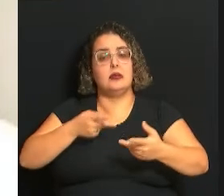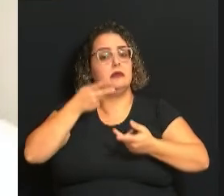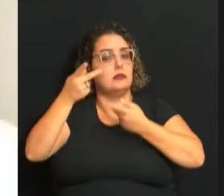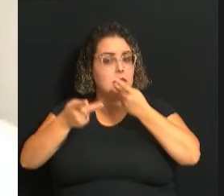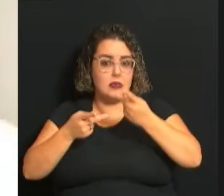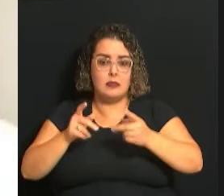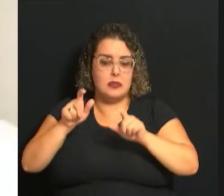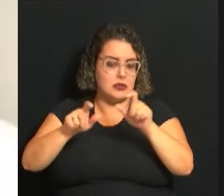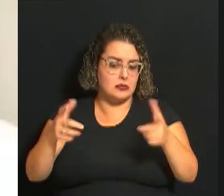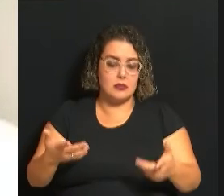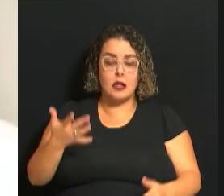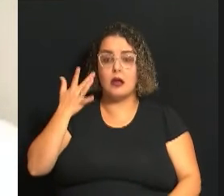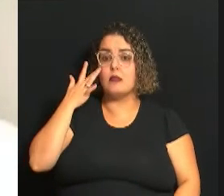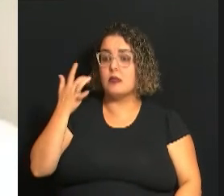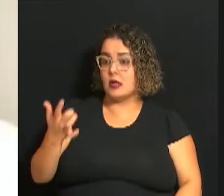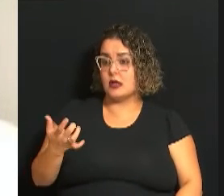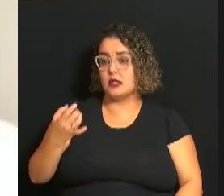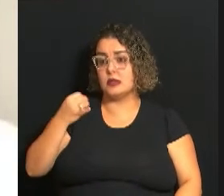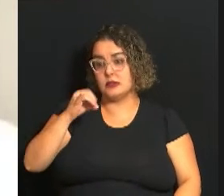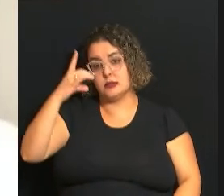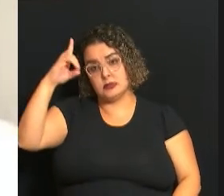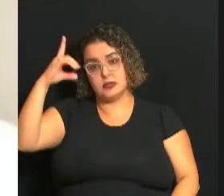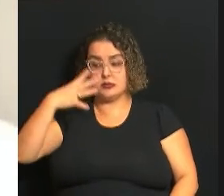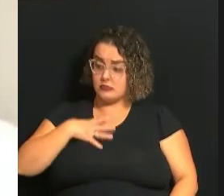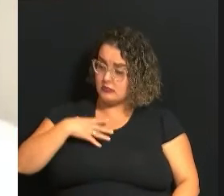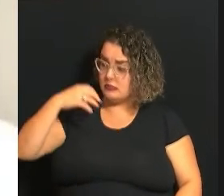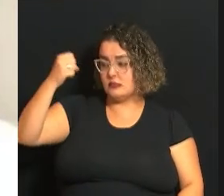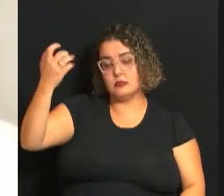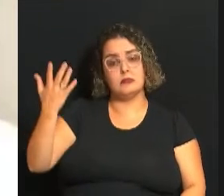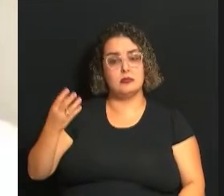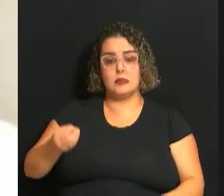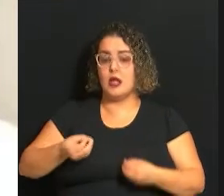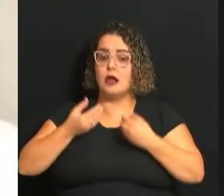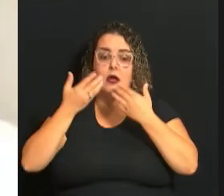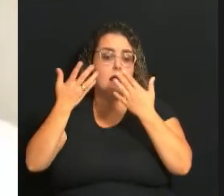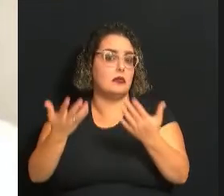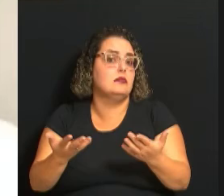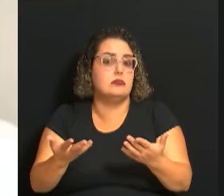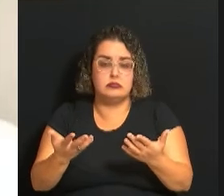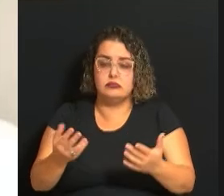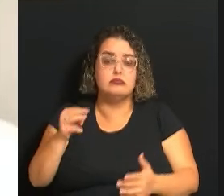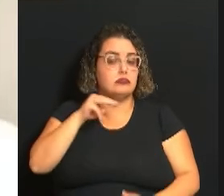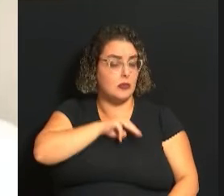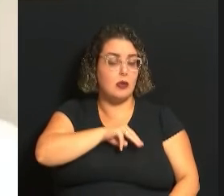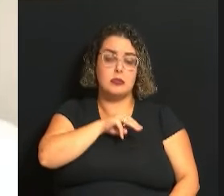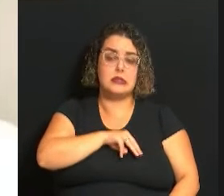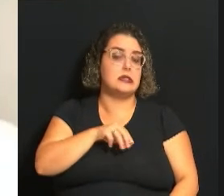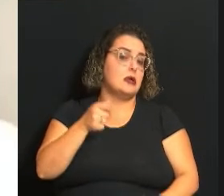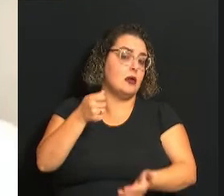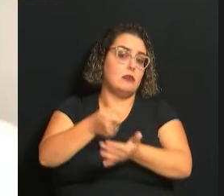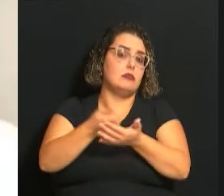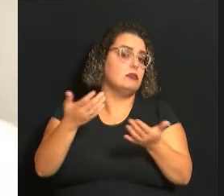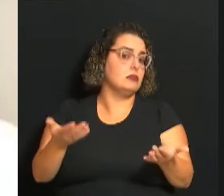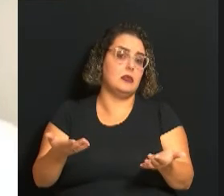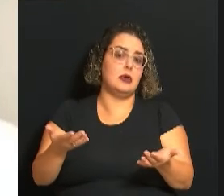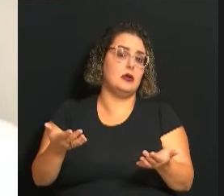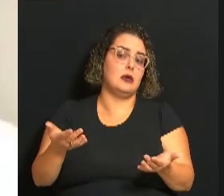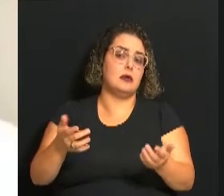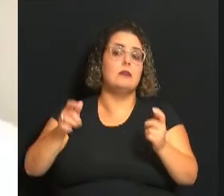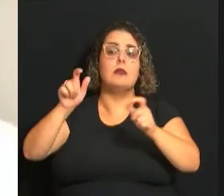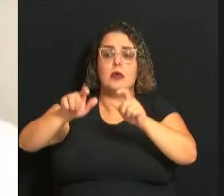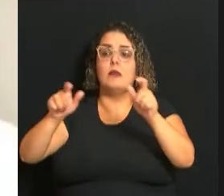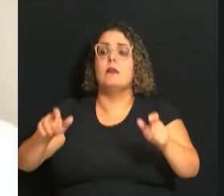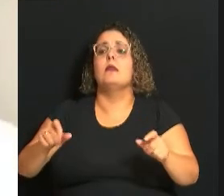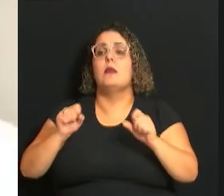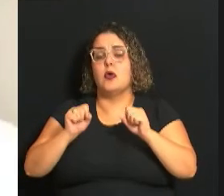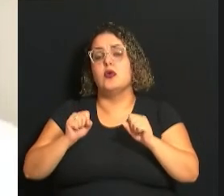se amanhã, né, se Deus me chamar, eu deixei aí, né, uma missão cumprida para que as pessoas possam passar